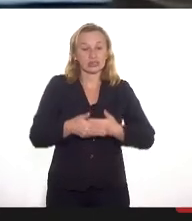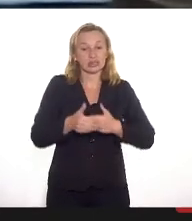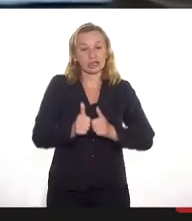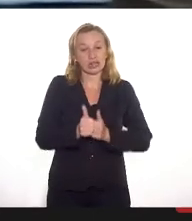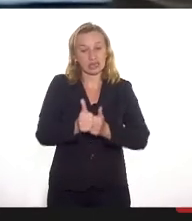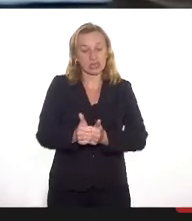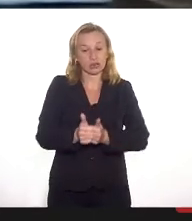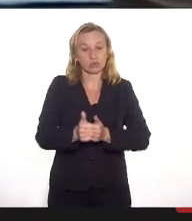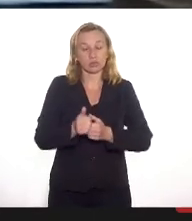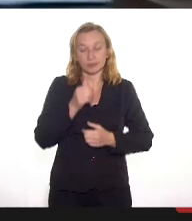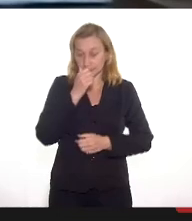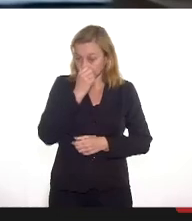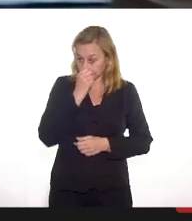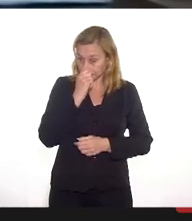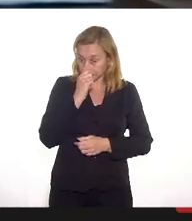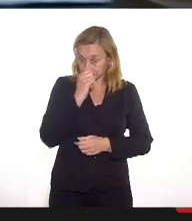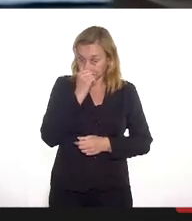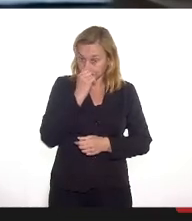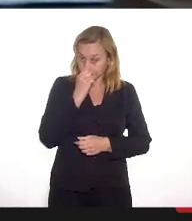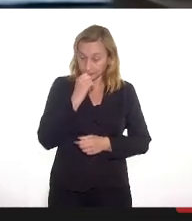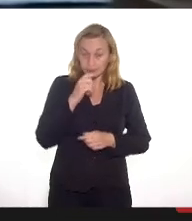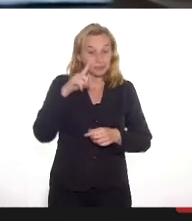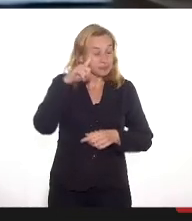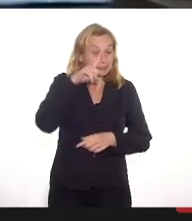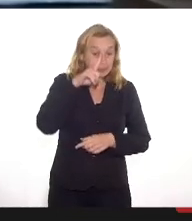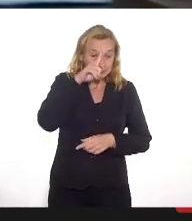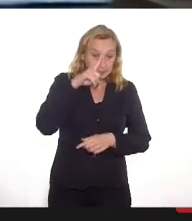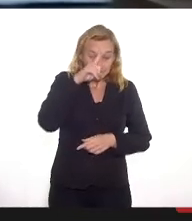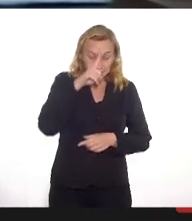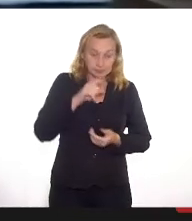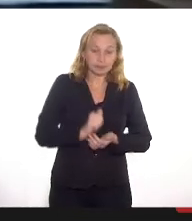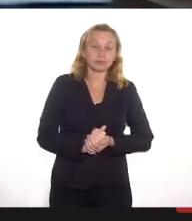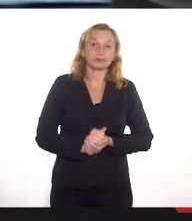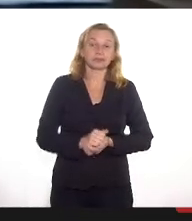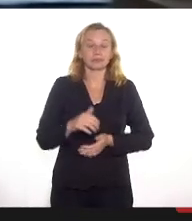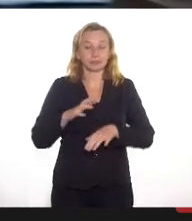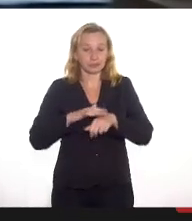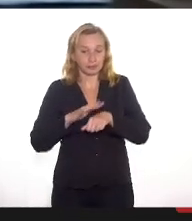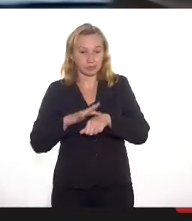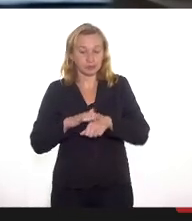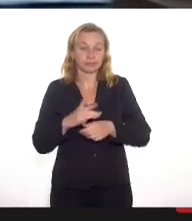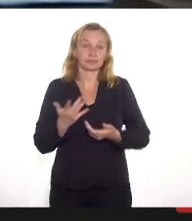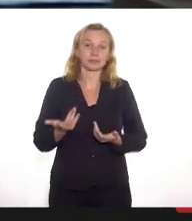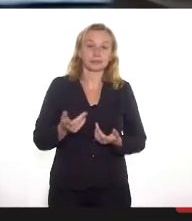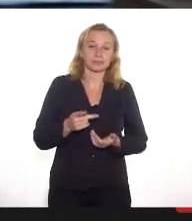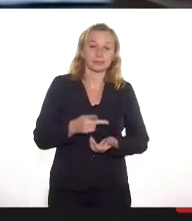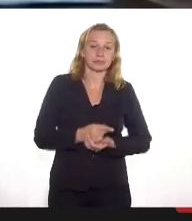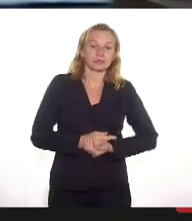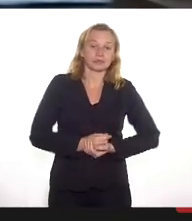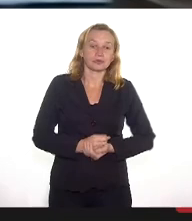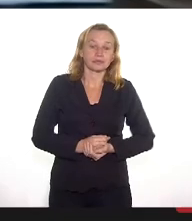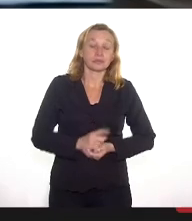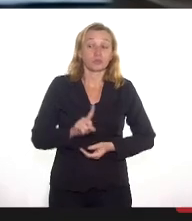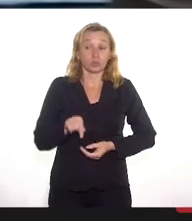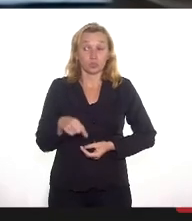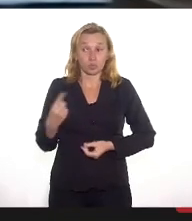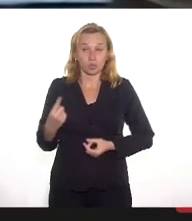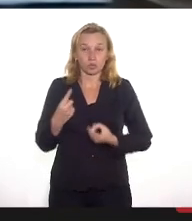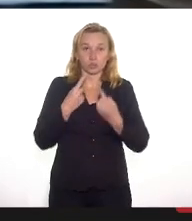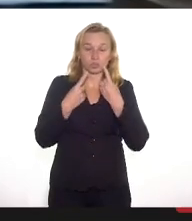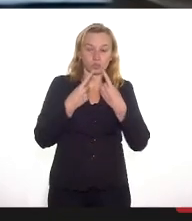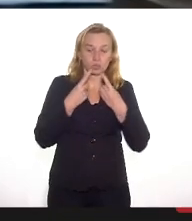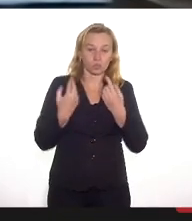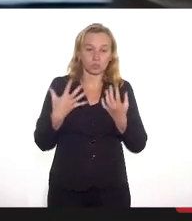lógica é de risco de adoecimento e de risco hoje eu vou sua forma de ar ponto debate